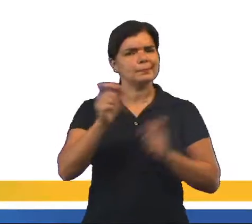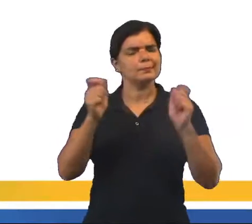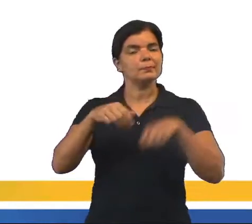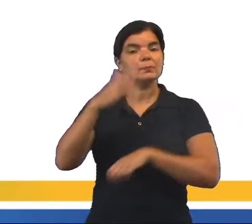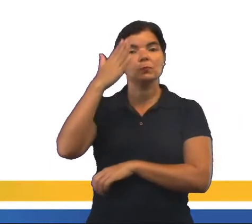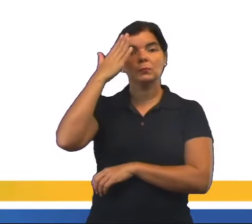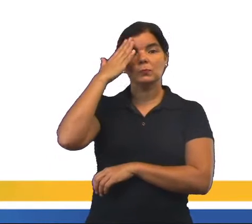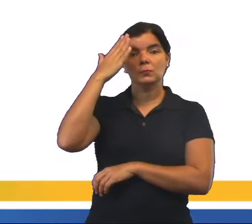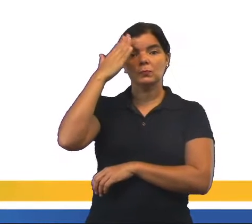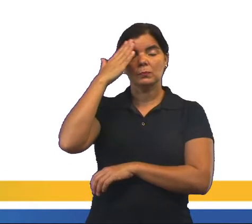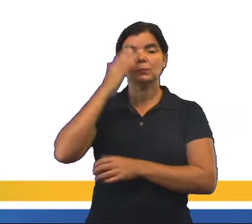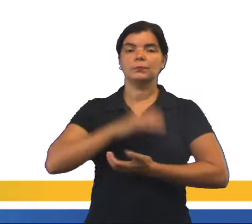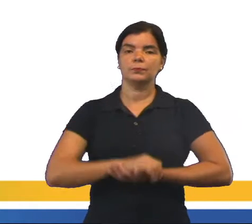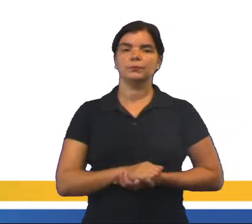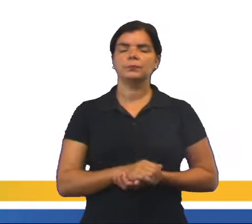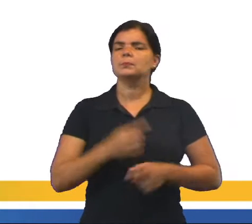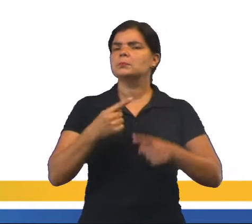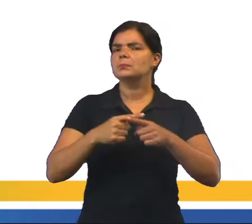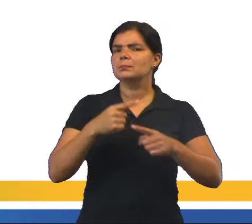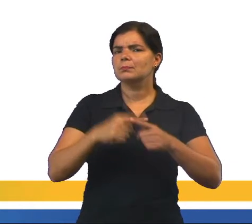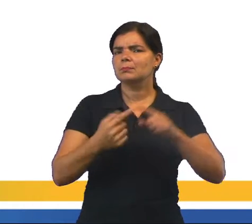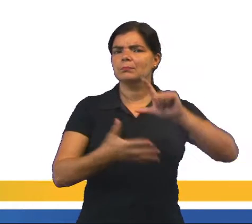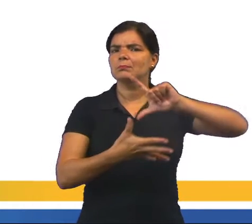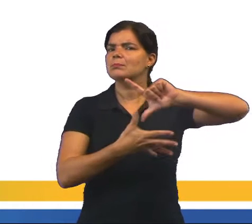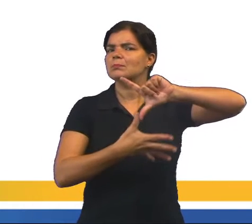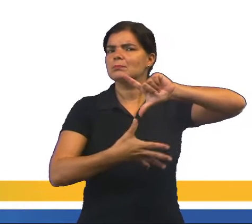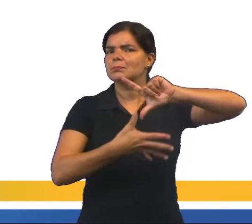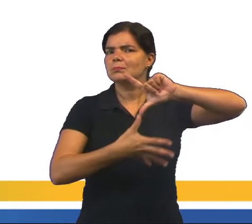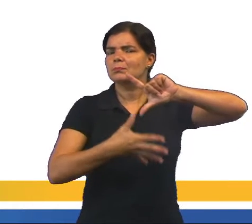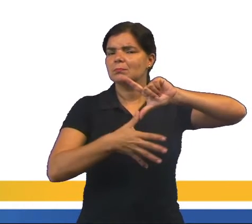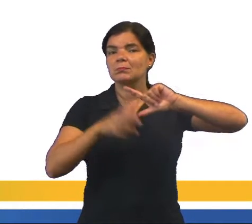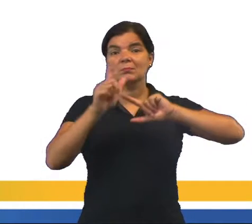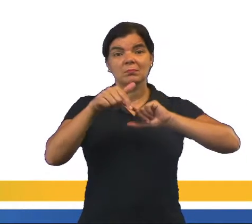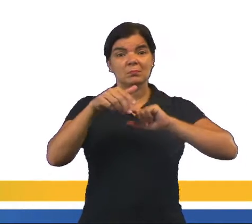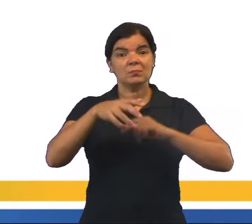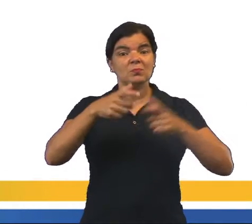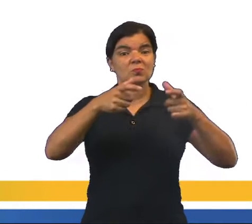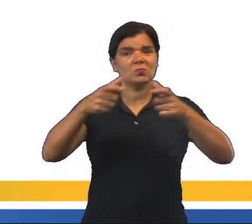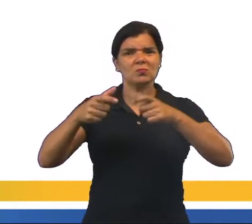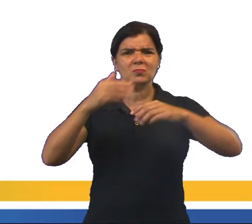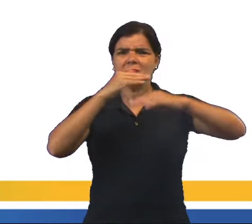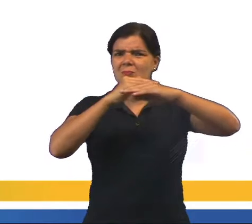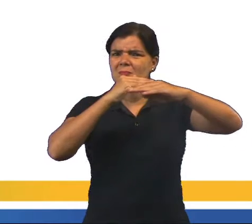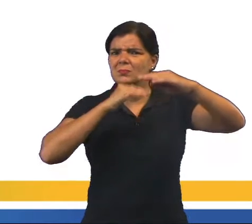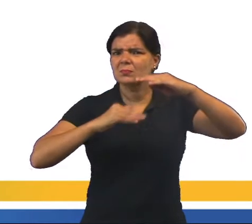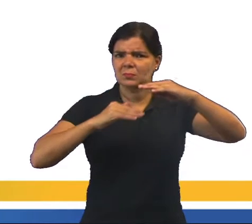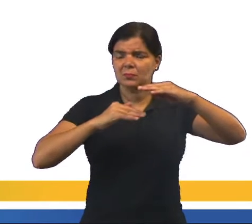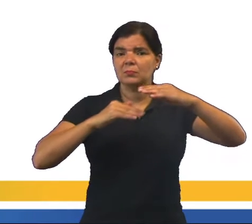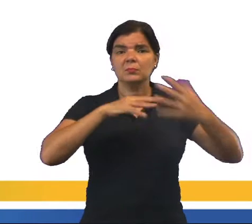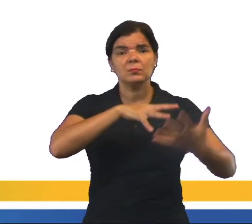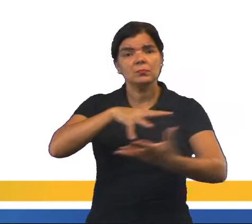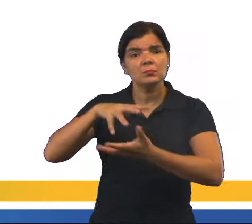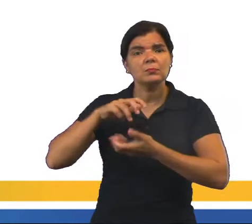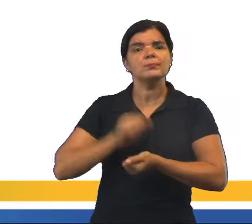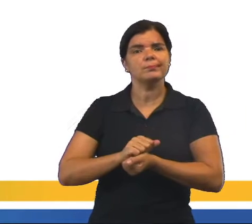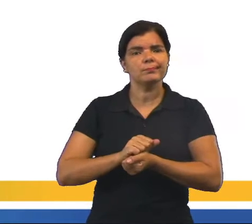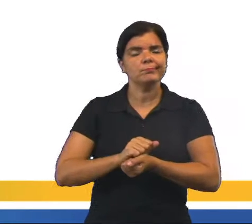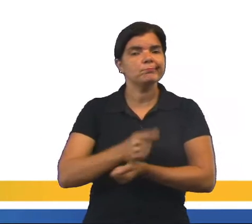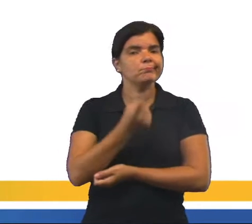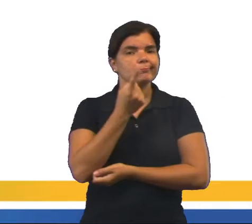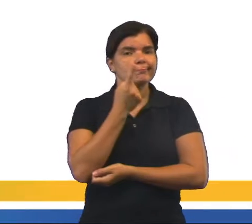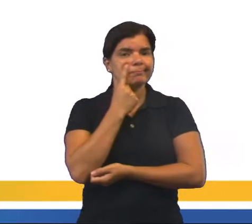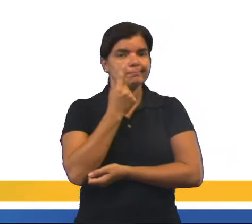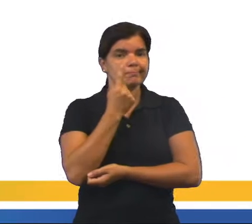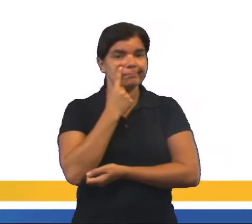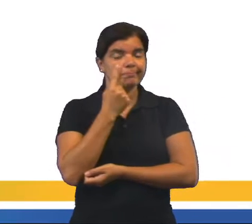poder entender. Olha só, por que a América Latina é a região mais desigual do planeta? Então, quando a gente olha